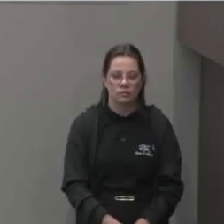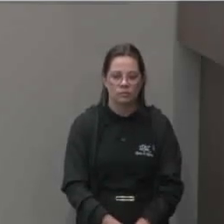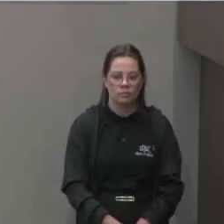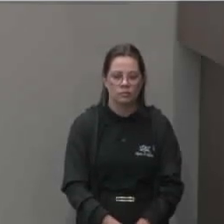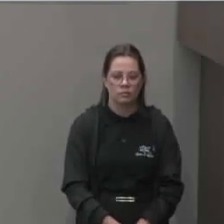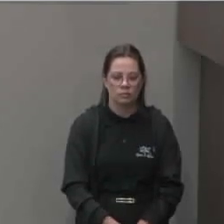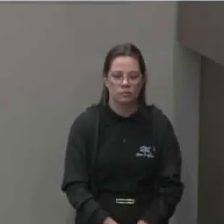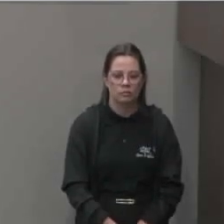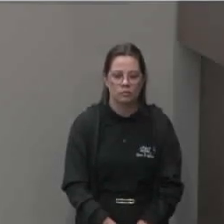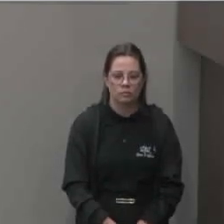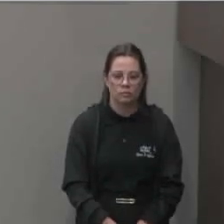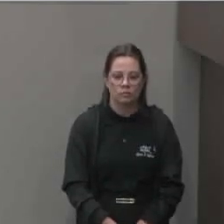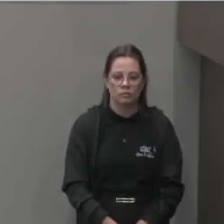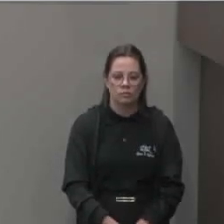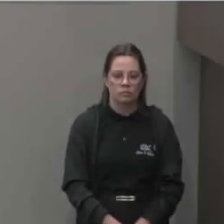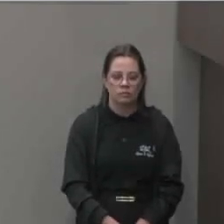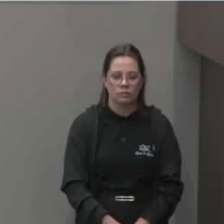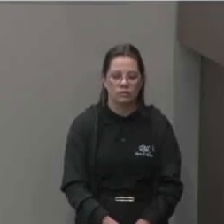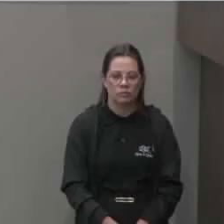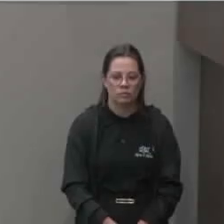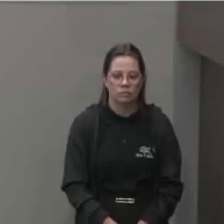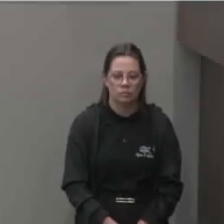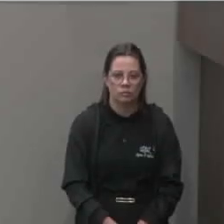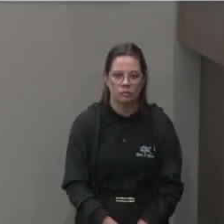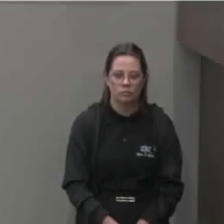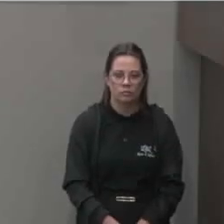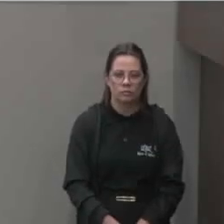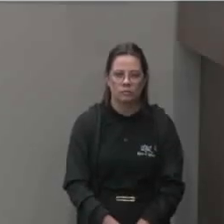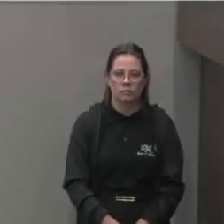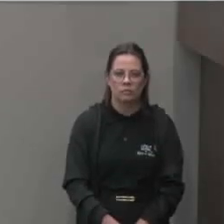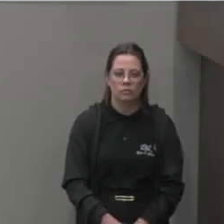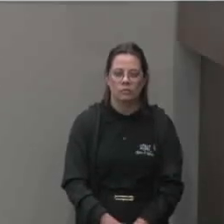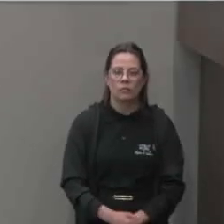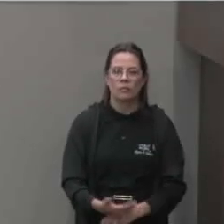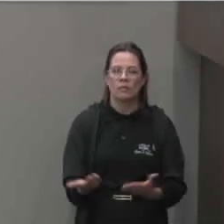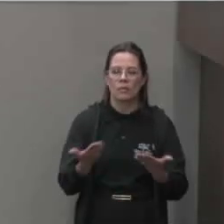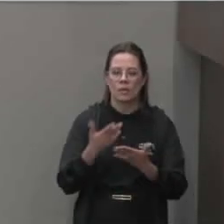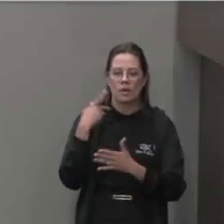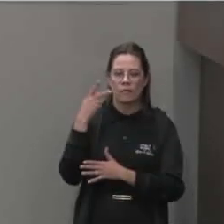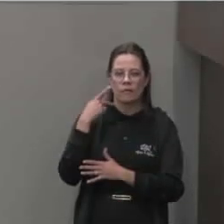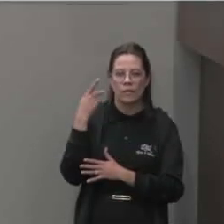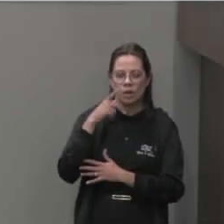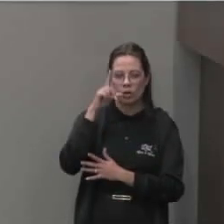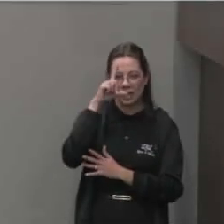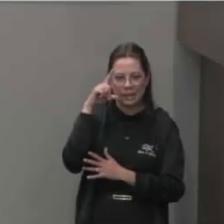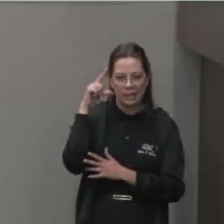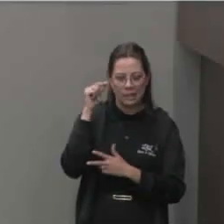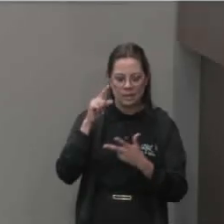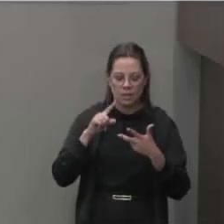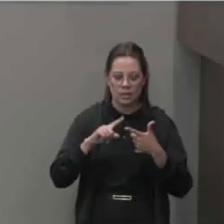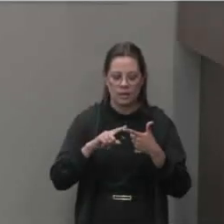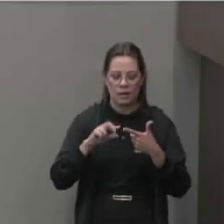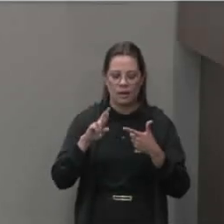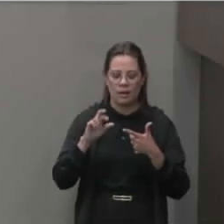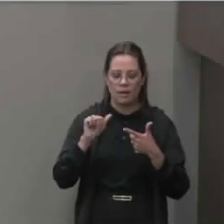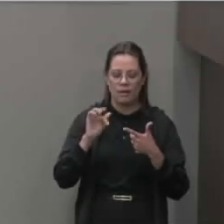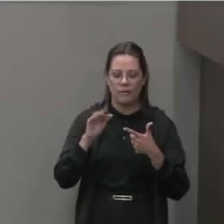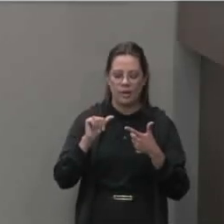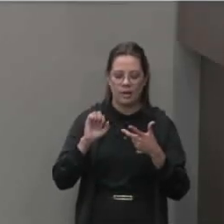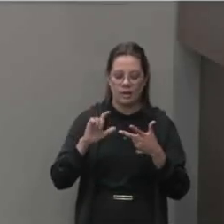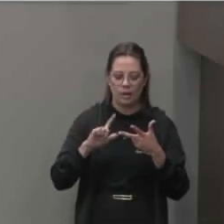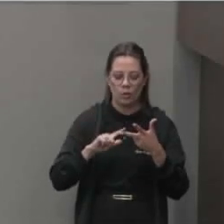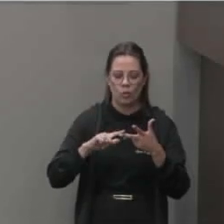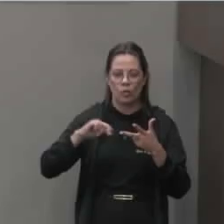Vereadora Inharã, vereadora Regina e vereador Rafael Colucci.